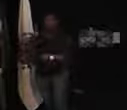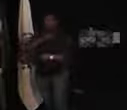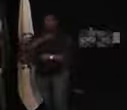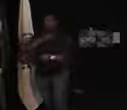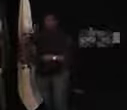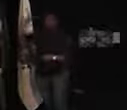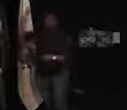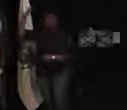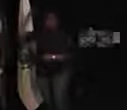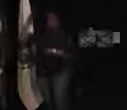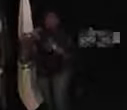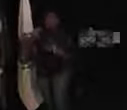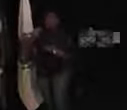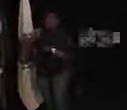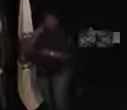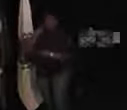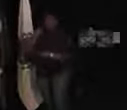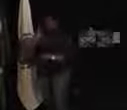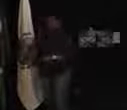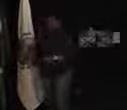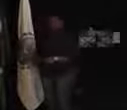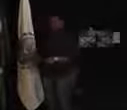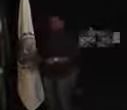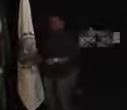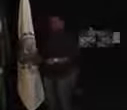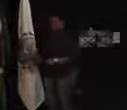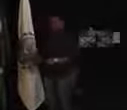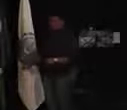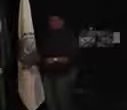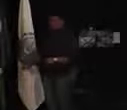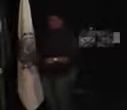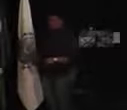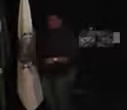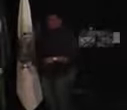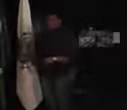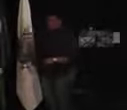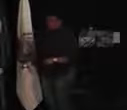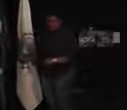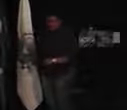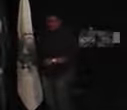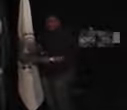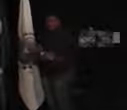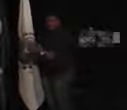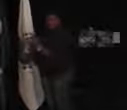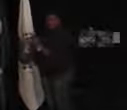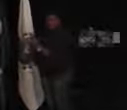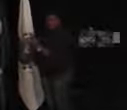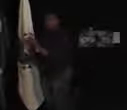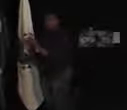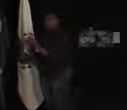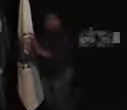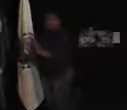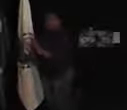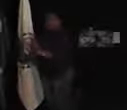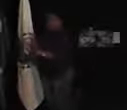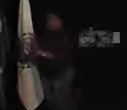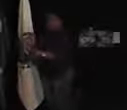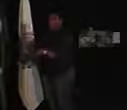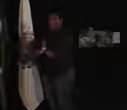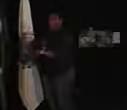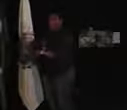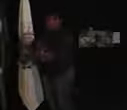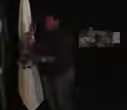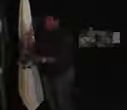da criança. A criança TDA nunca sabe que aula vai ter, que dia vai ser a prova, não é